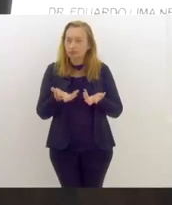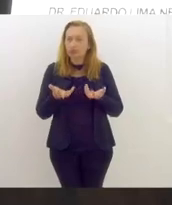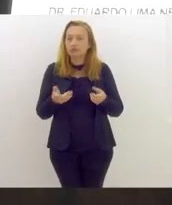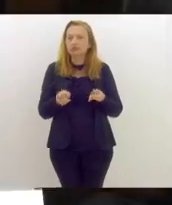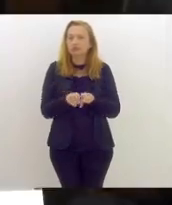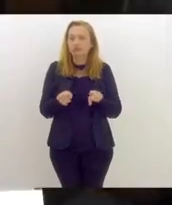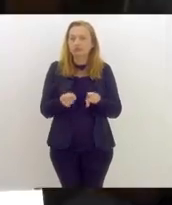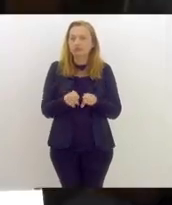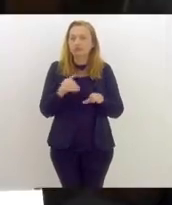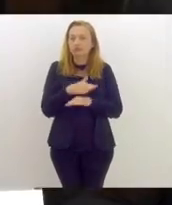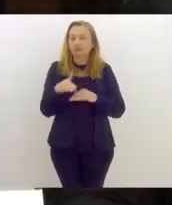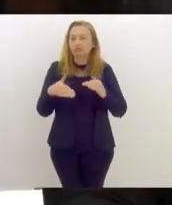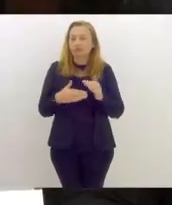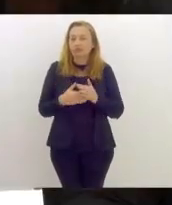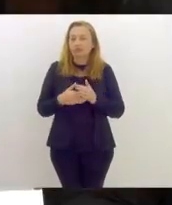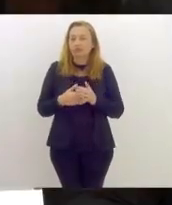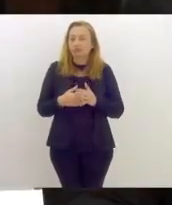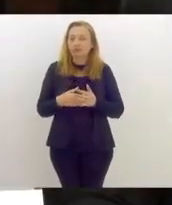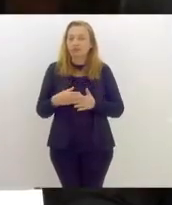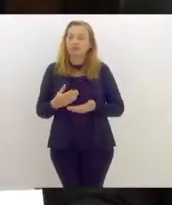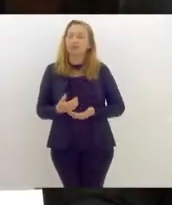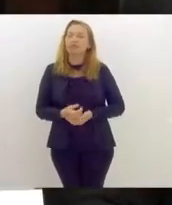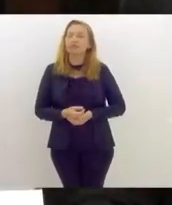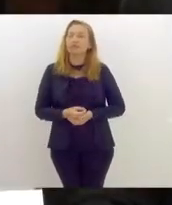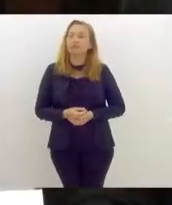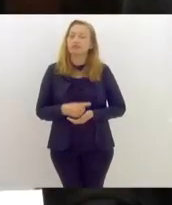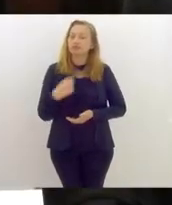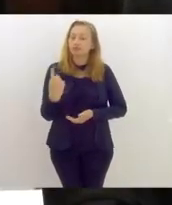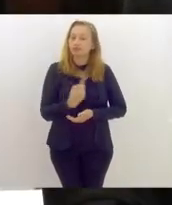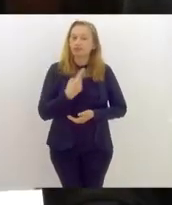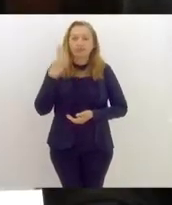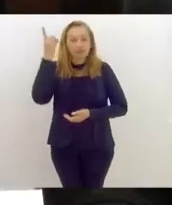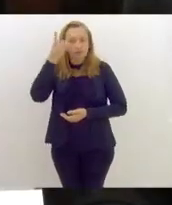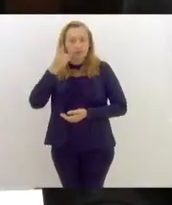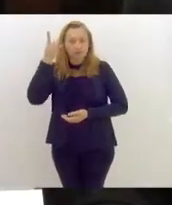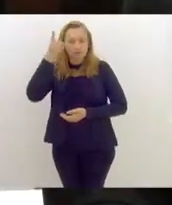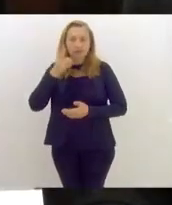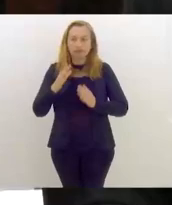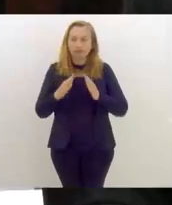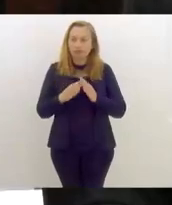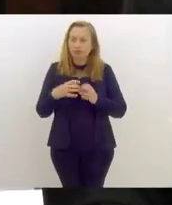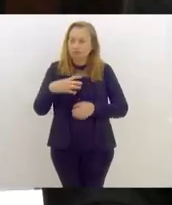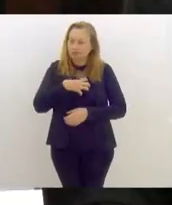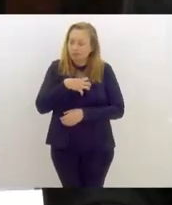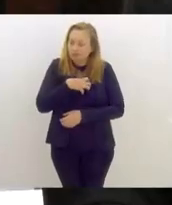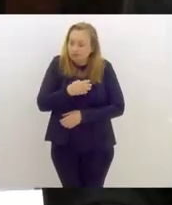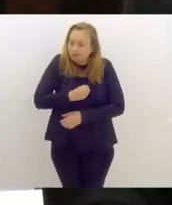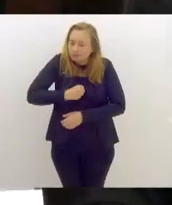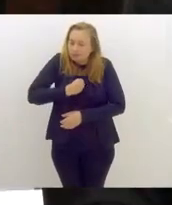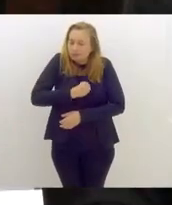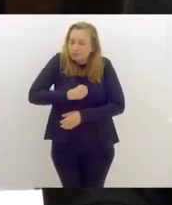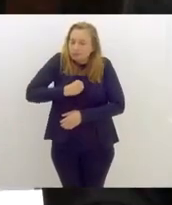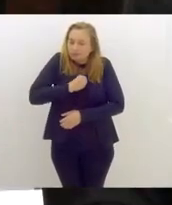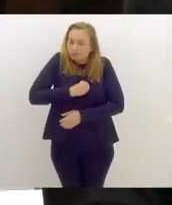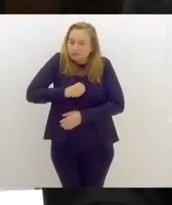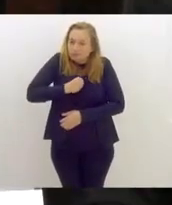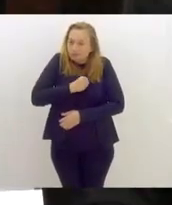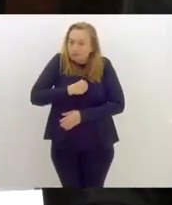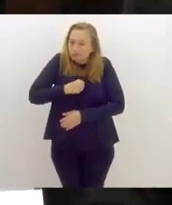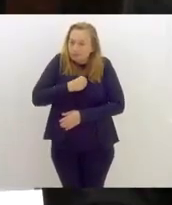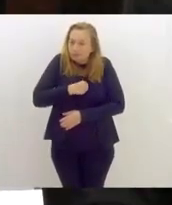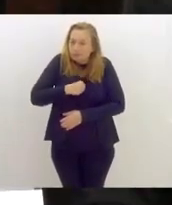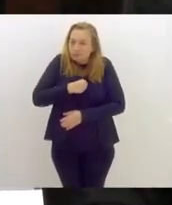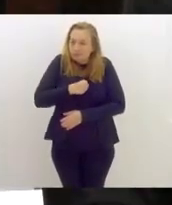também dizer a todos os presentes que nós parlamentares dessa casa sentiremos muita falta da